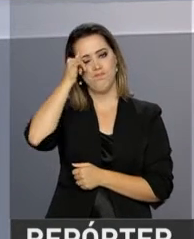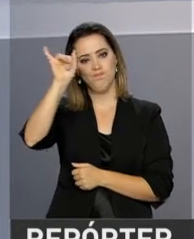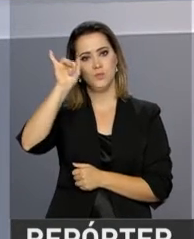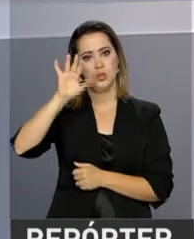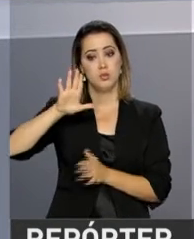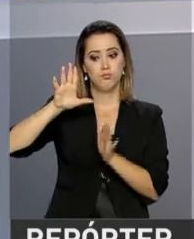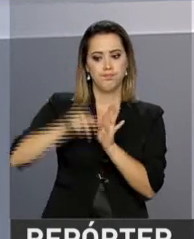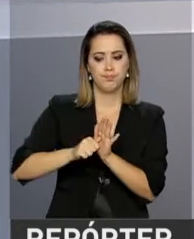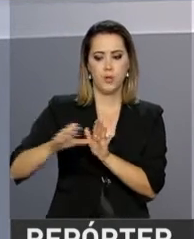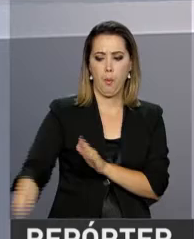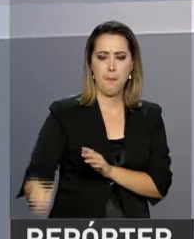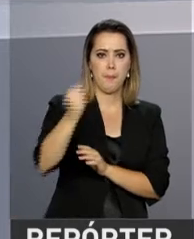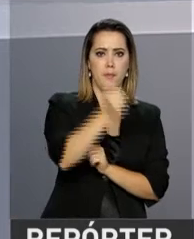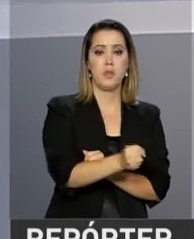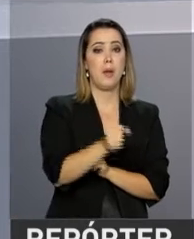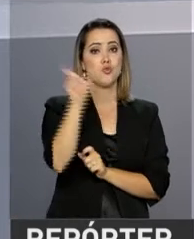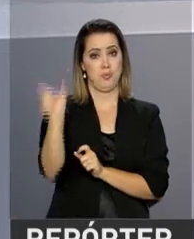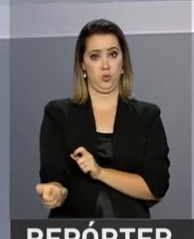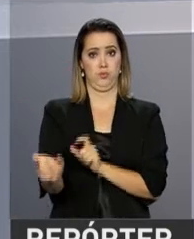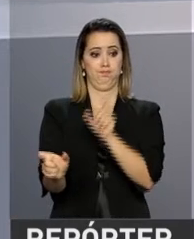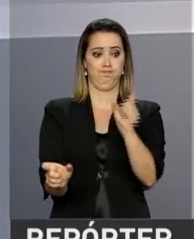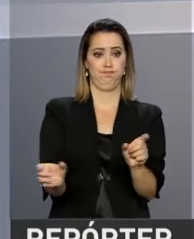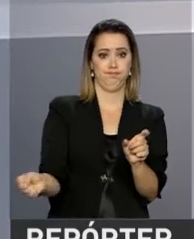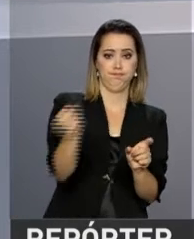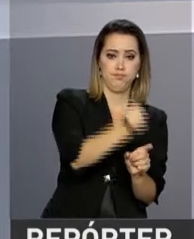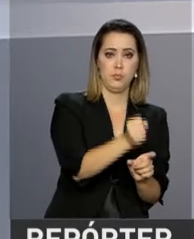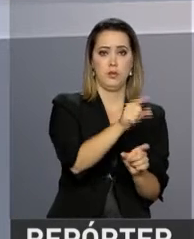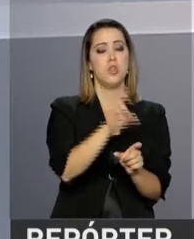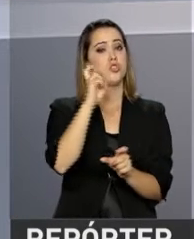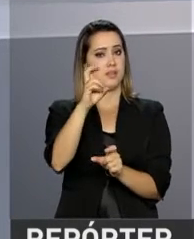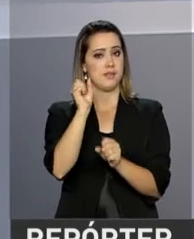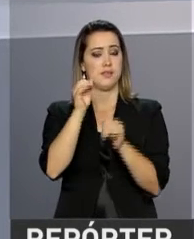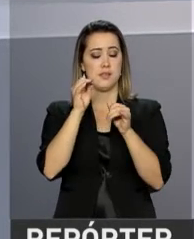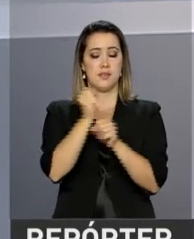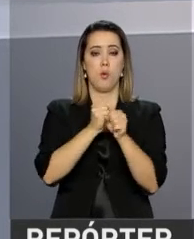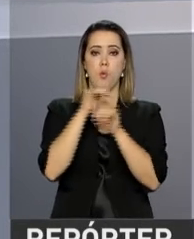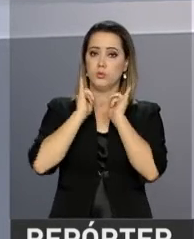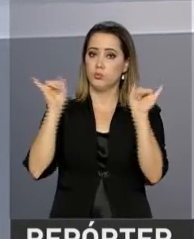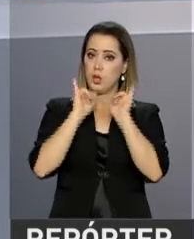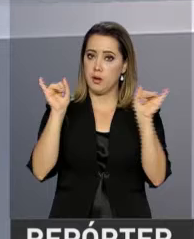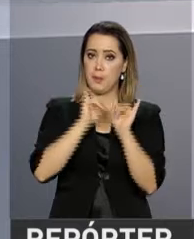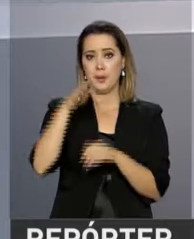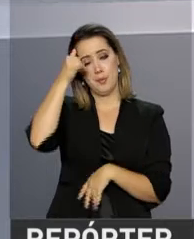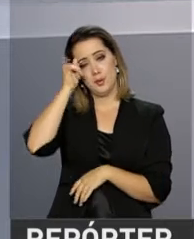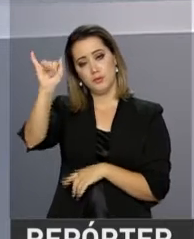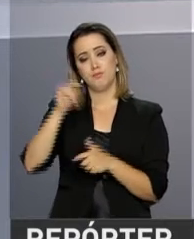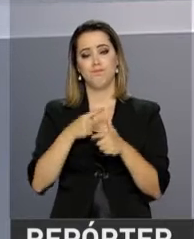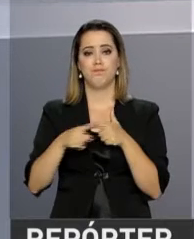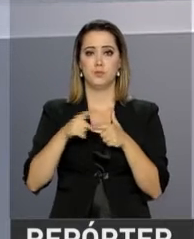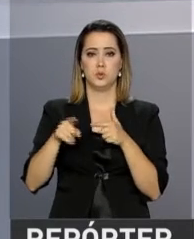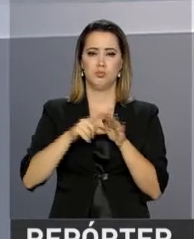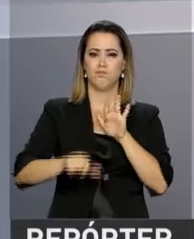humano o brasil aderiu à campanha e há cinco anos realiza a semana de mobilização contra esse tipo de